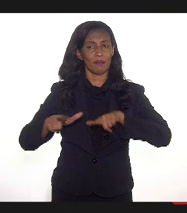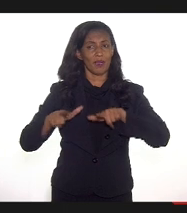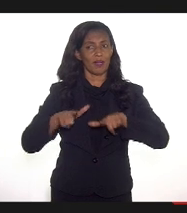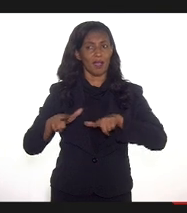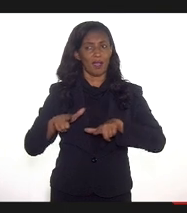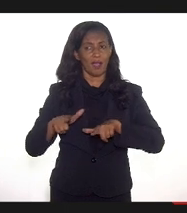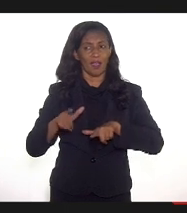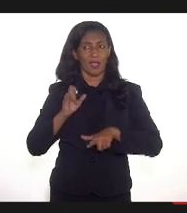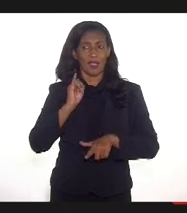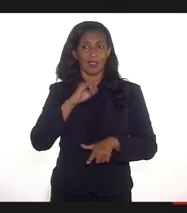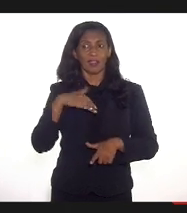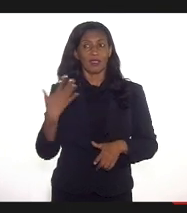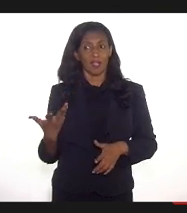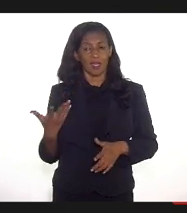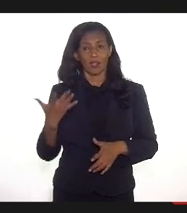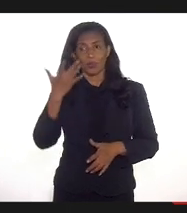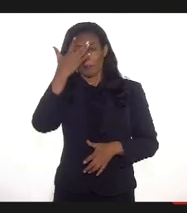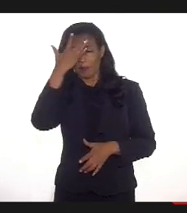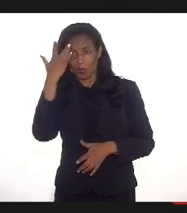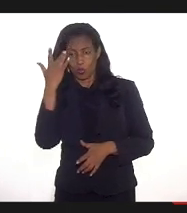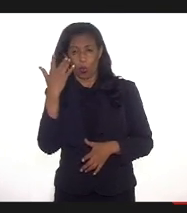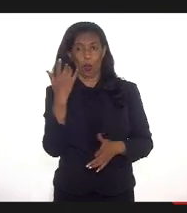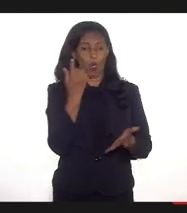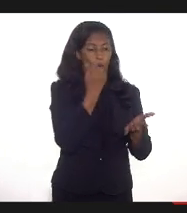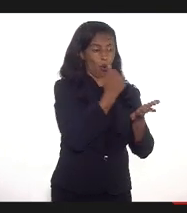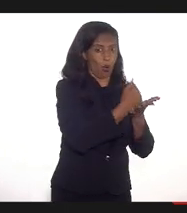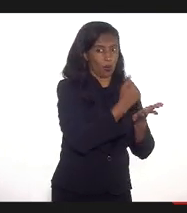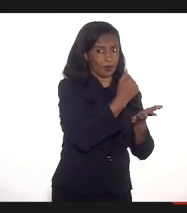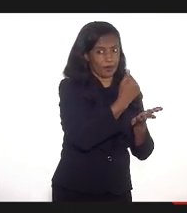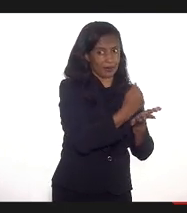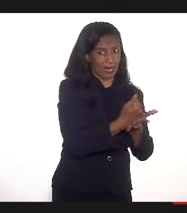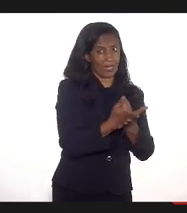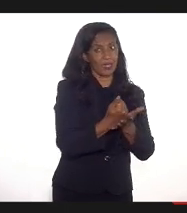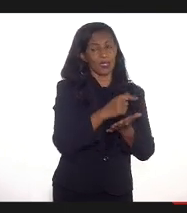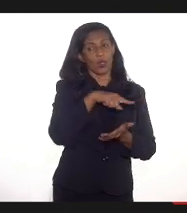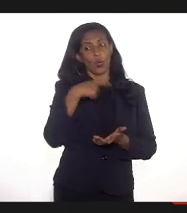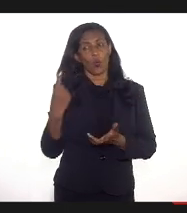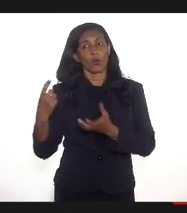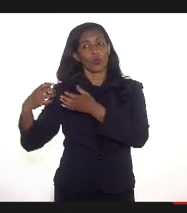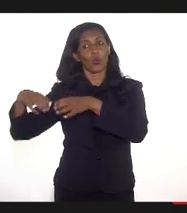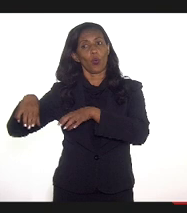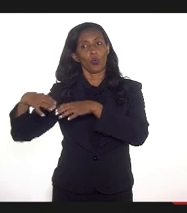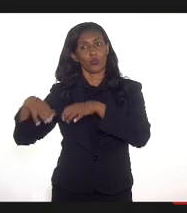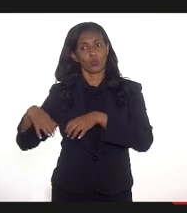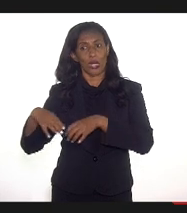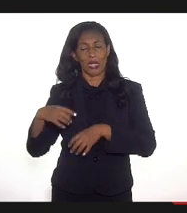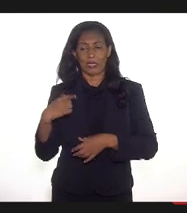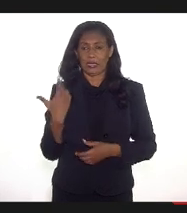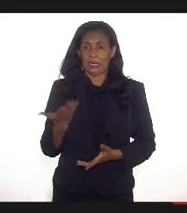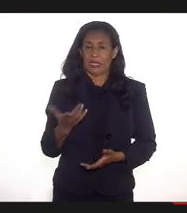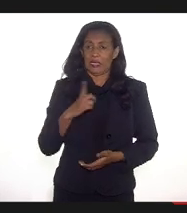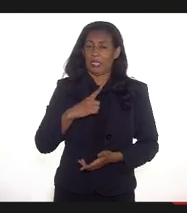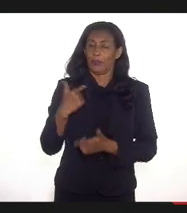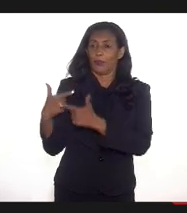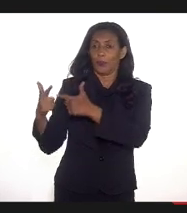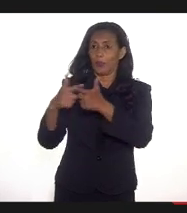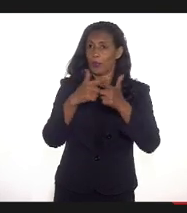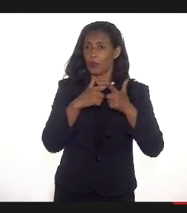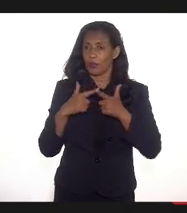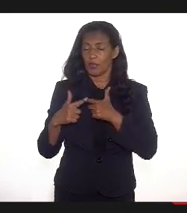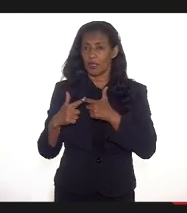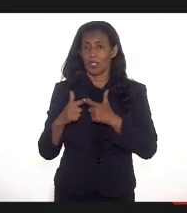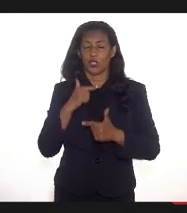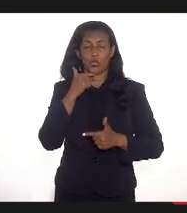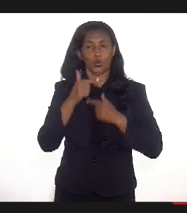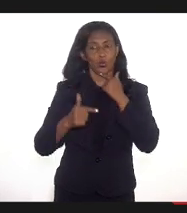pessoal terceirizado quanto pessoal efetivo. E aí a gente tem um problema que ainda não conseguimos o quê? Não conseguimos, em